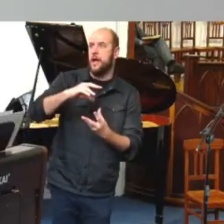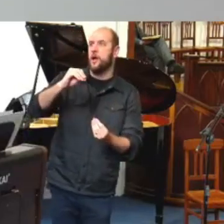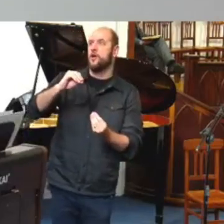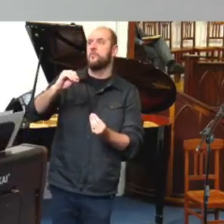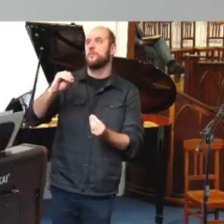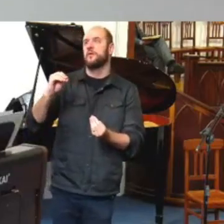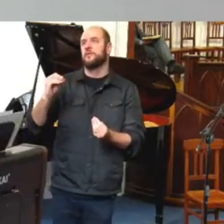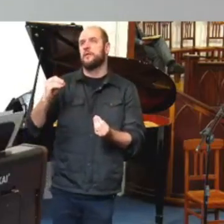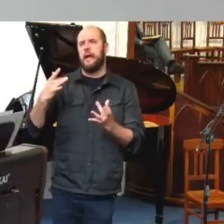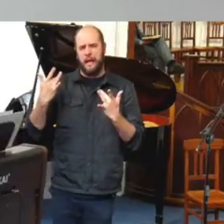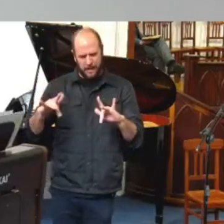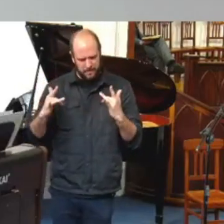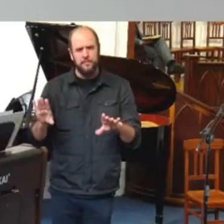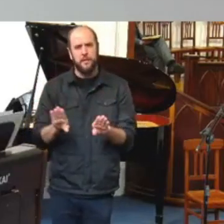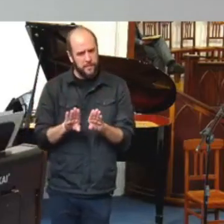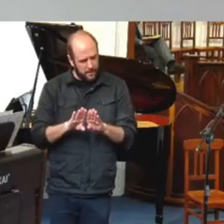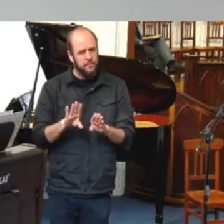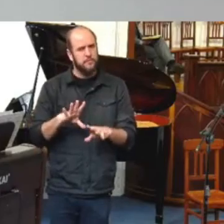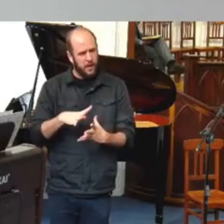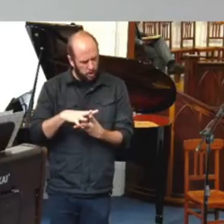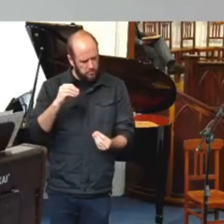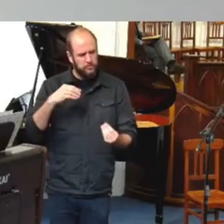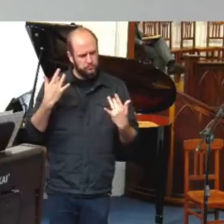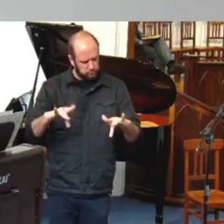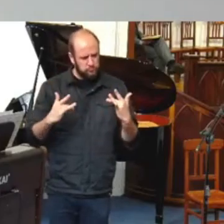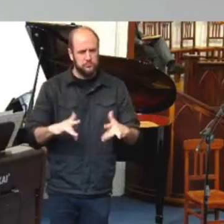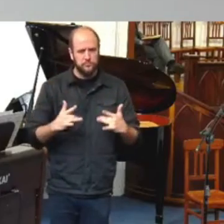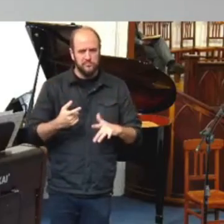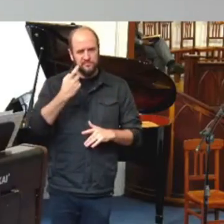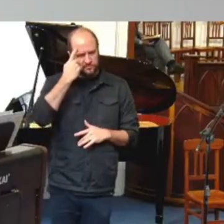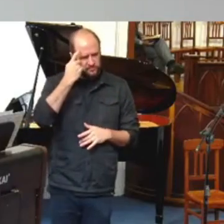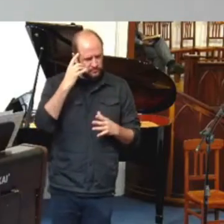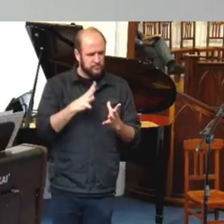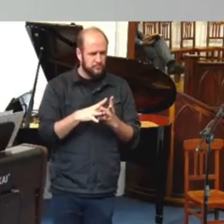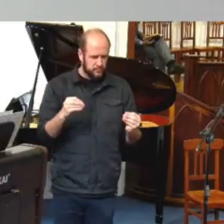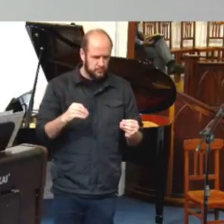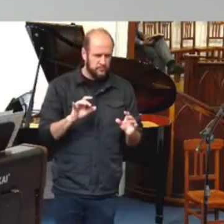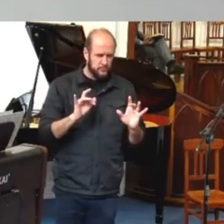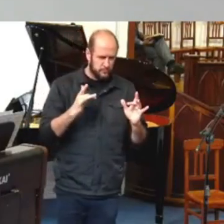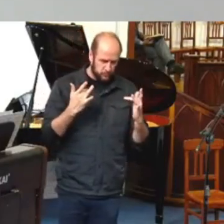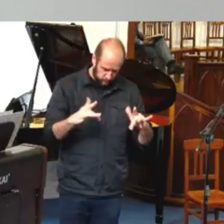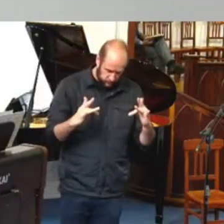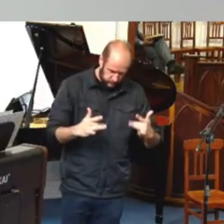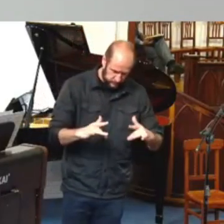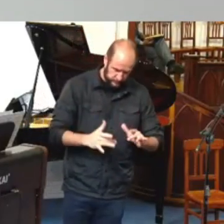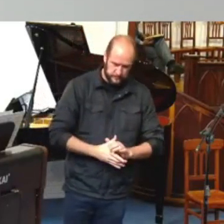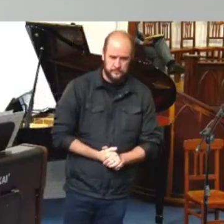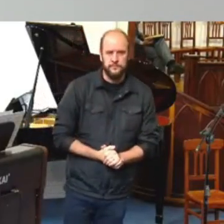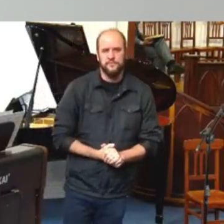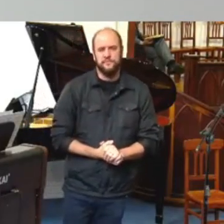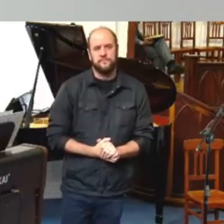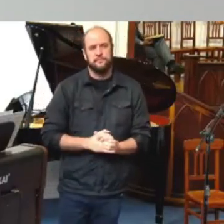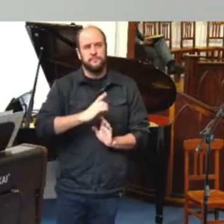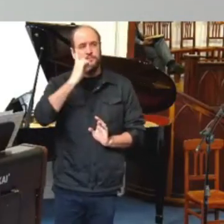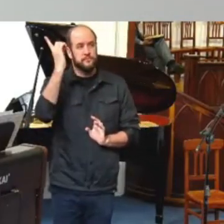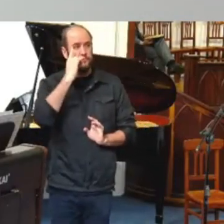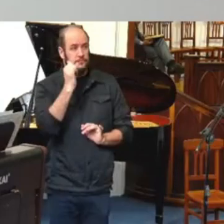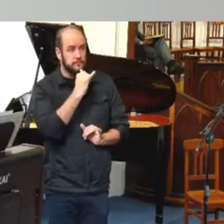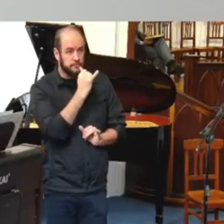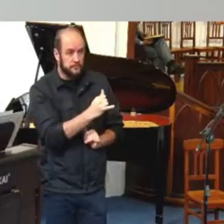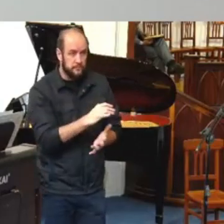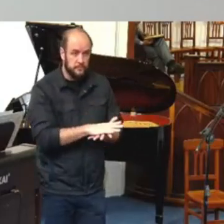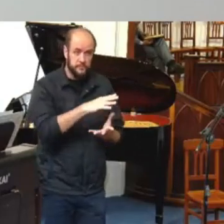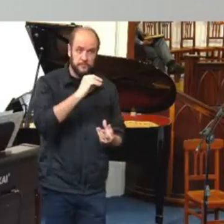que está doendo, e a alma também sofrer. E Davi então revela que tanto a alma quanto o seu